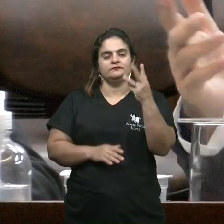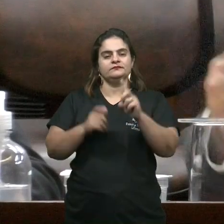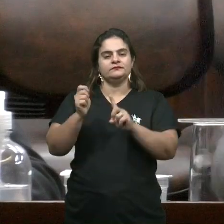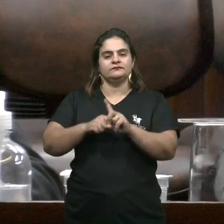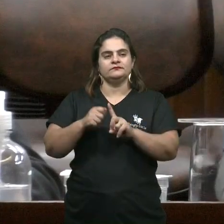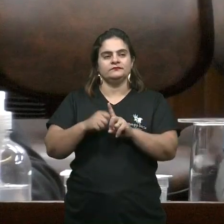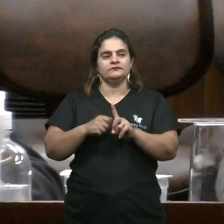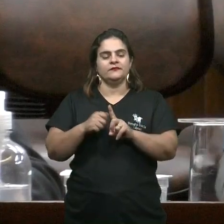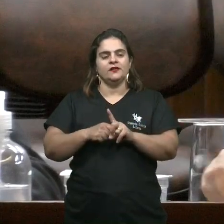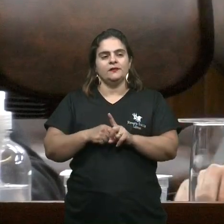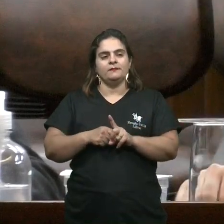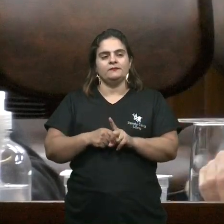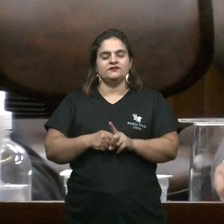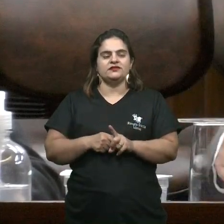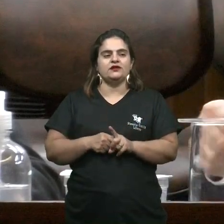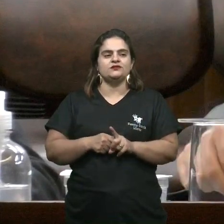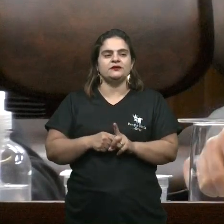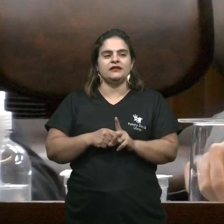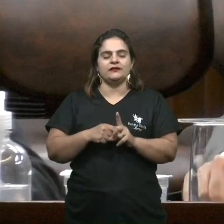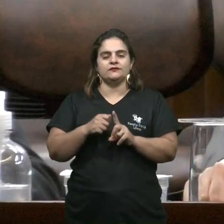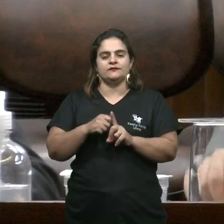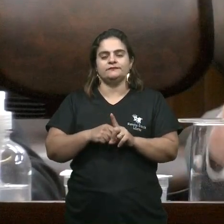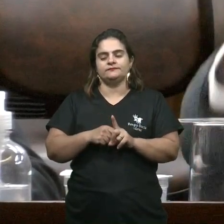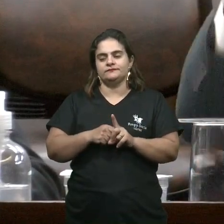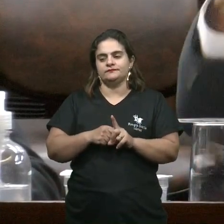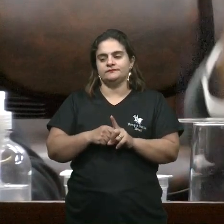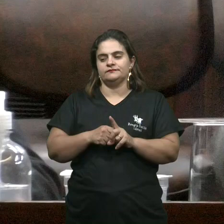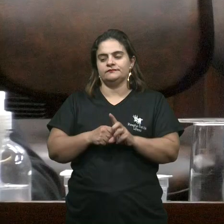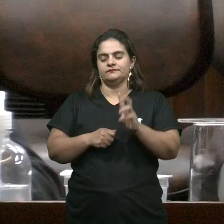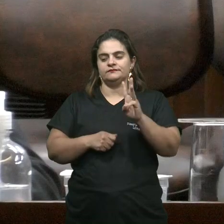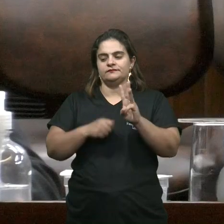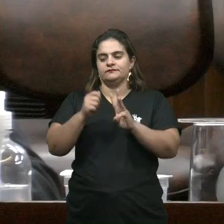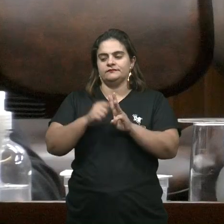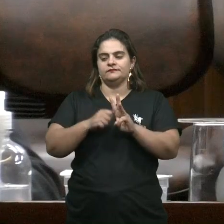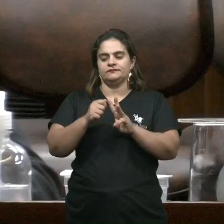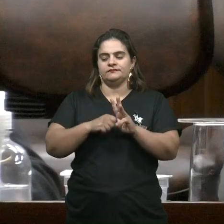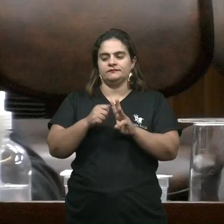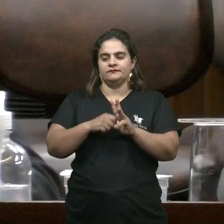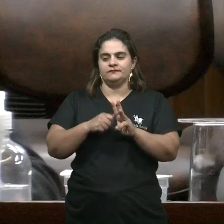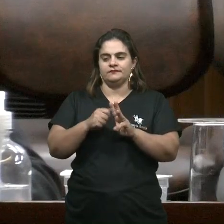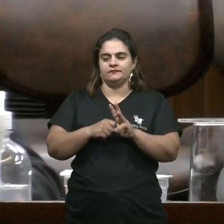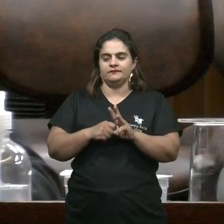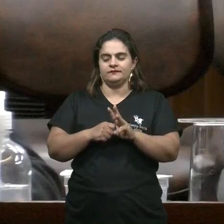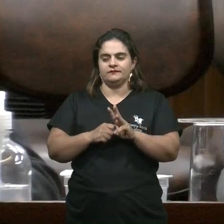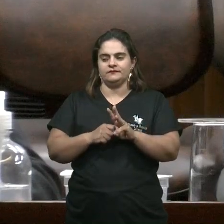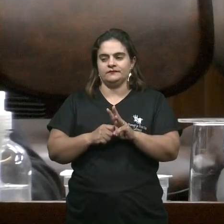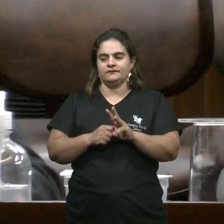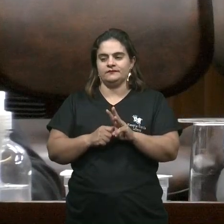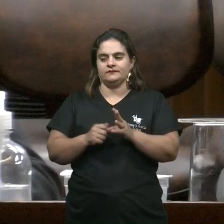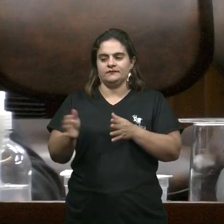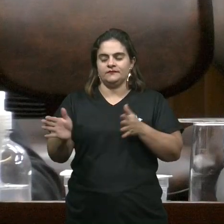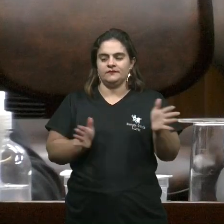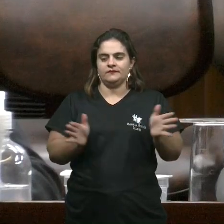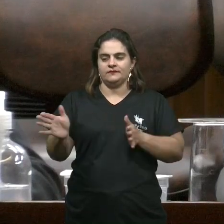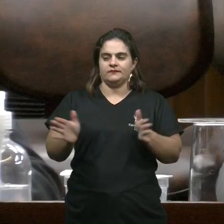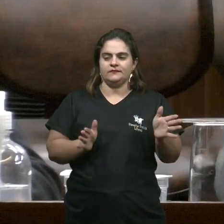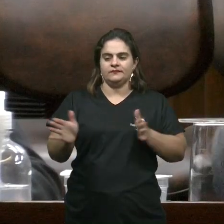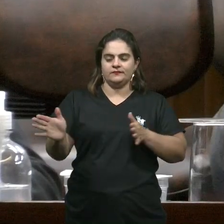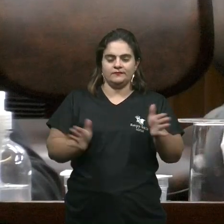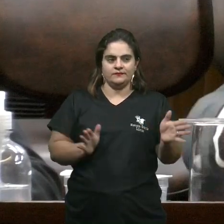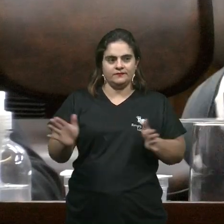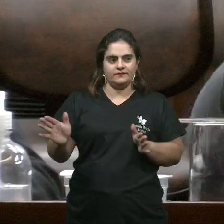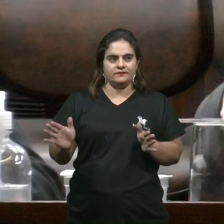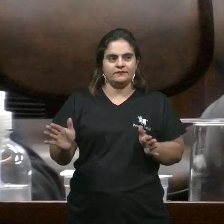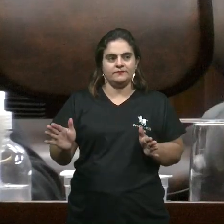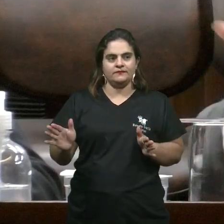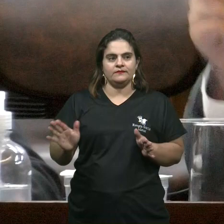mandato, ficou oito anos aí, mas não vai fazer nesse mandato nem na outra encarnação. essa administração pode esquecer. Se não